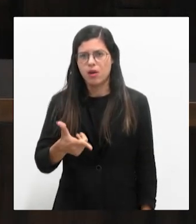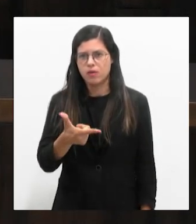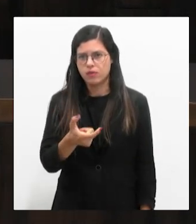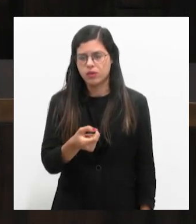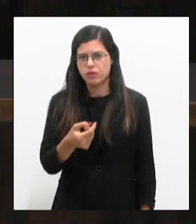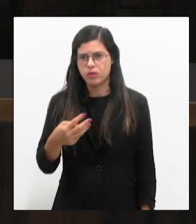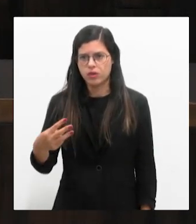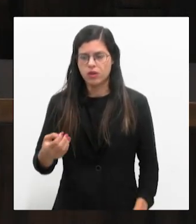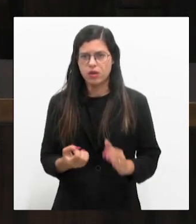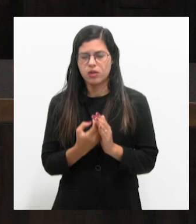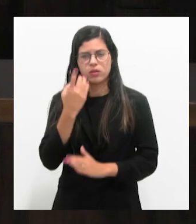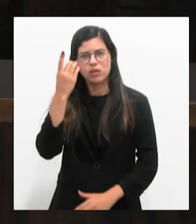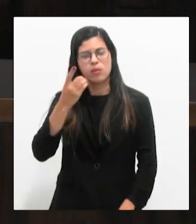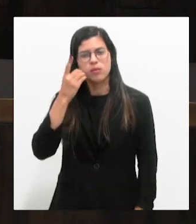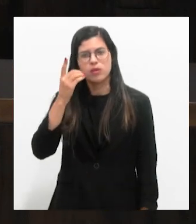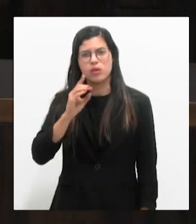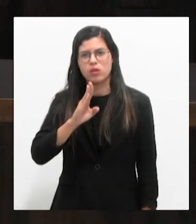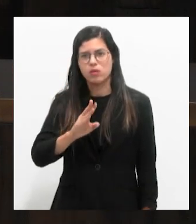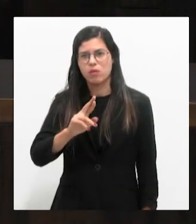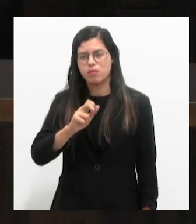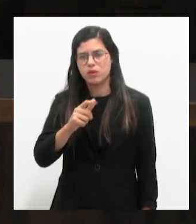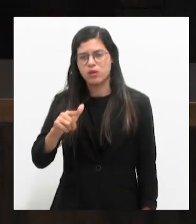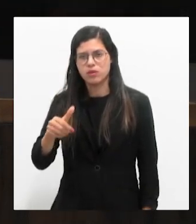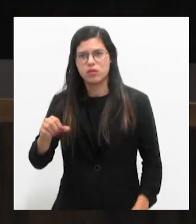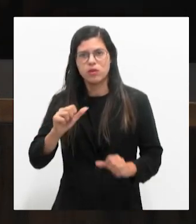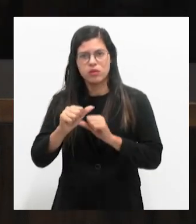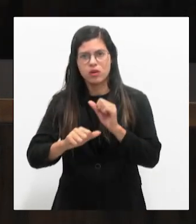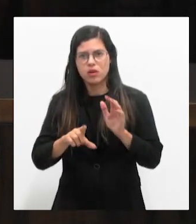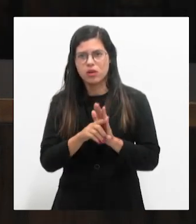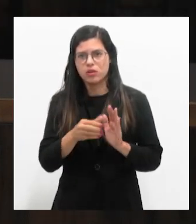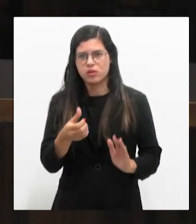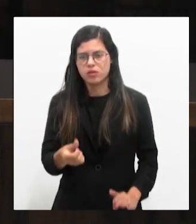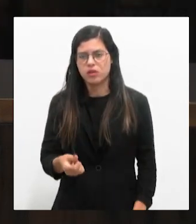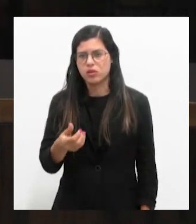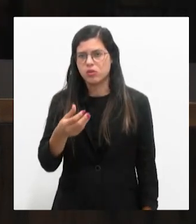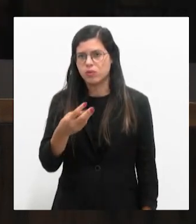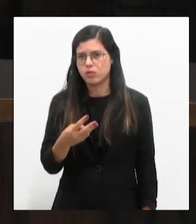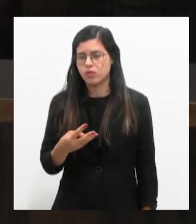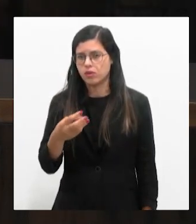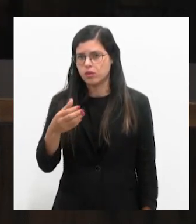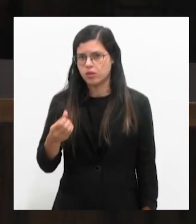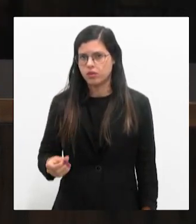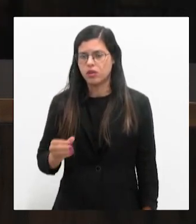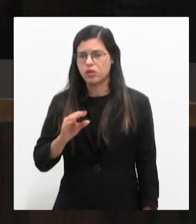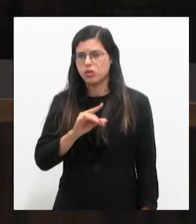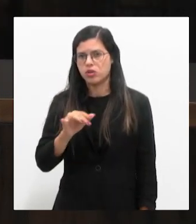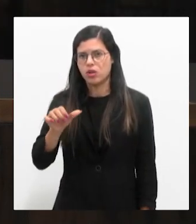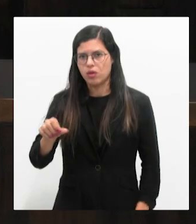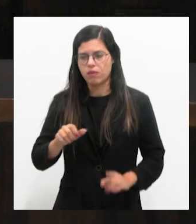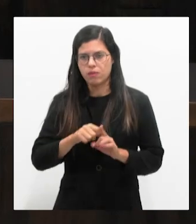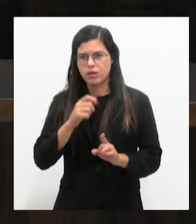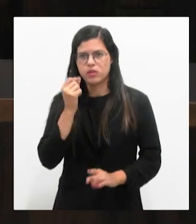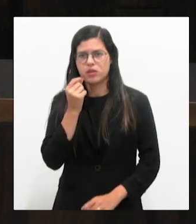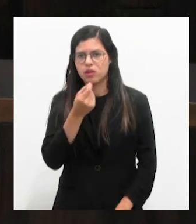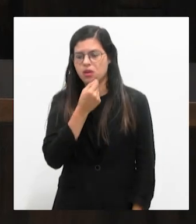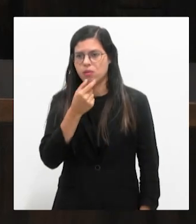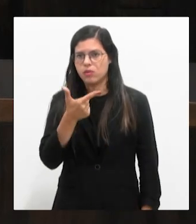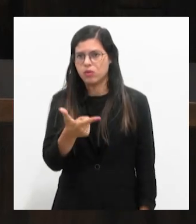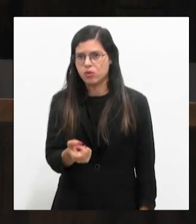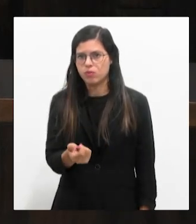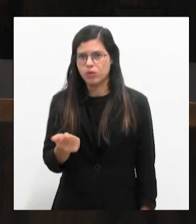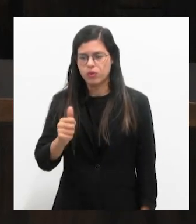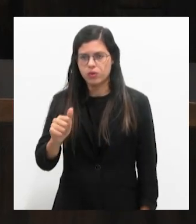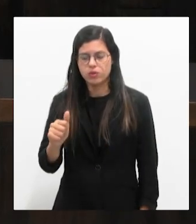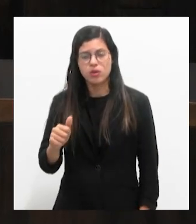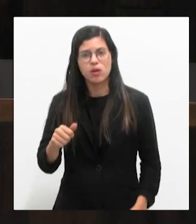666-A/2023, de autoria do deputado Brazão, que altera a lei número 6.036, de 9 de setembro de 2011, que consolida as